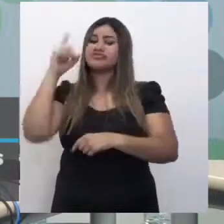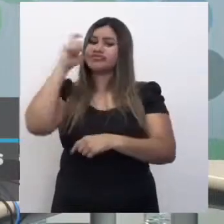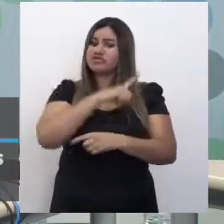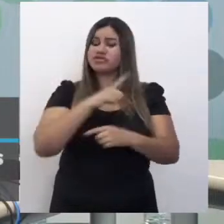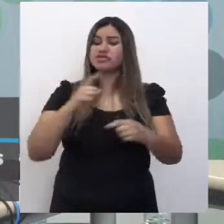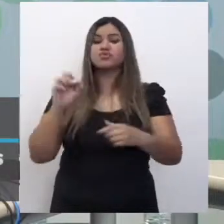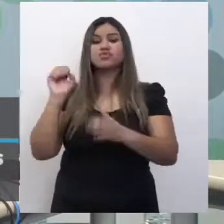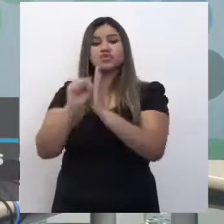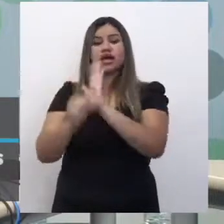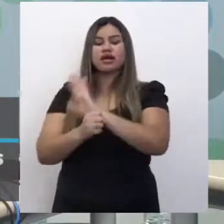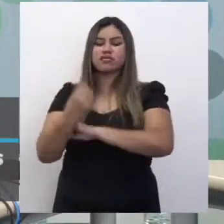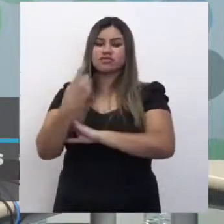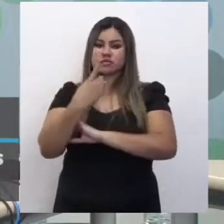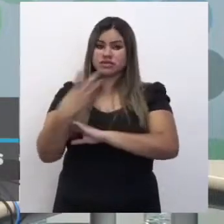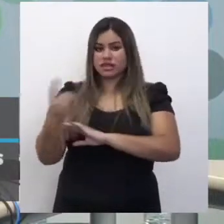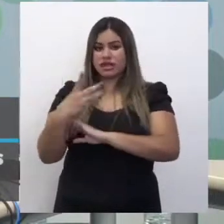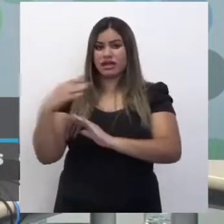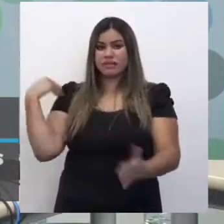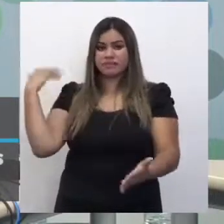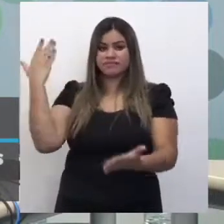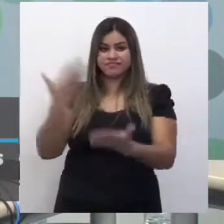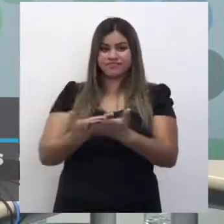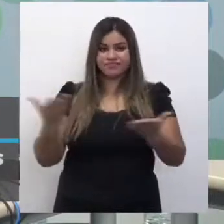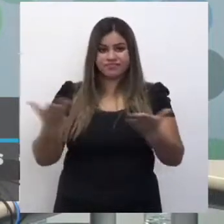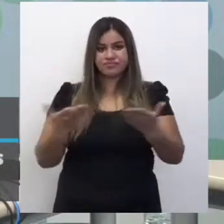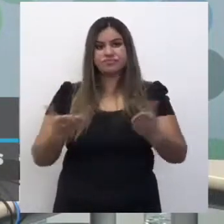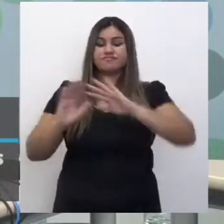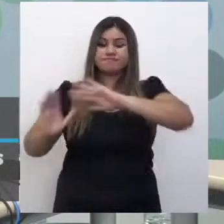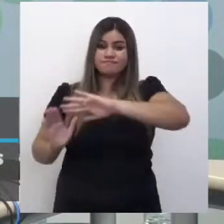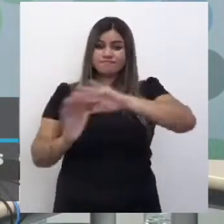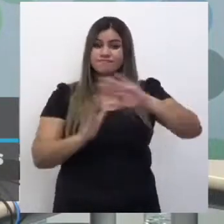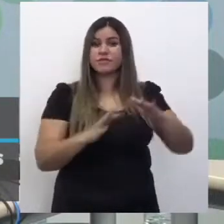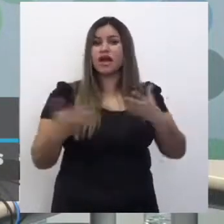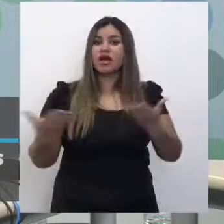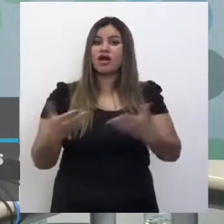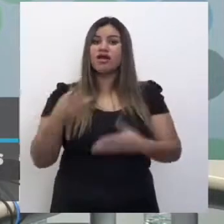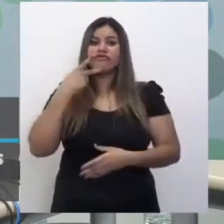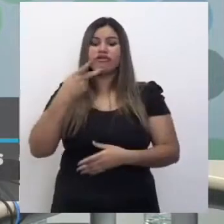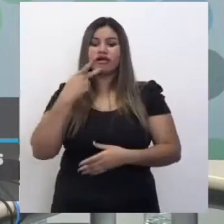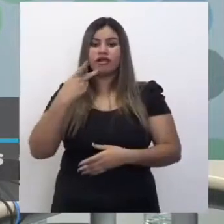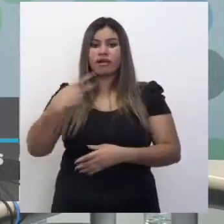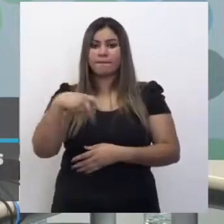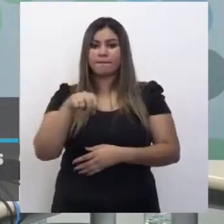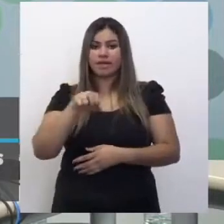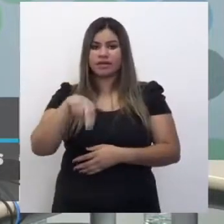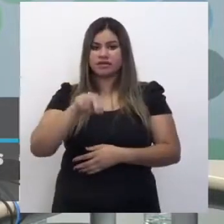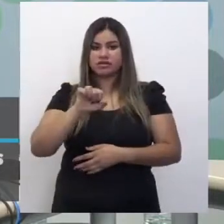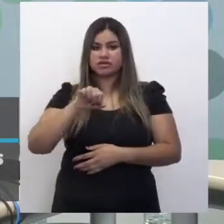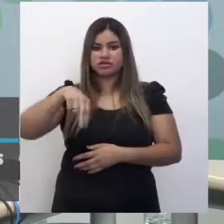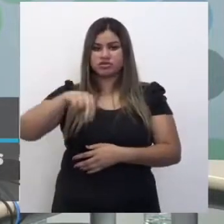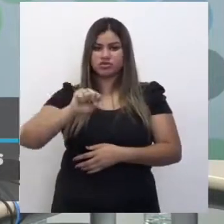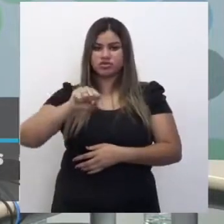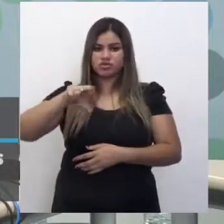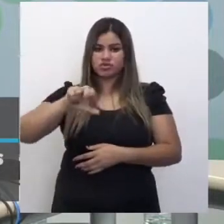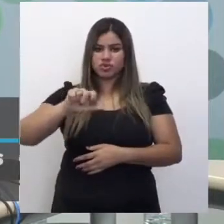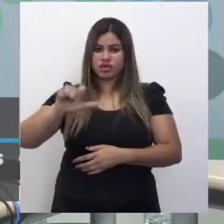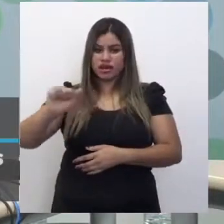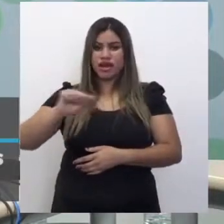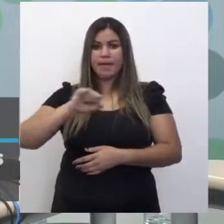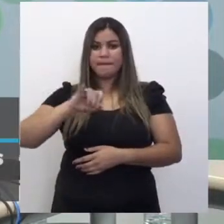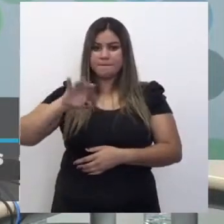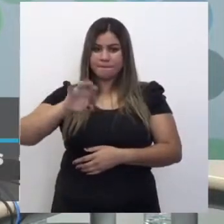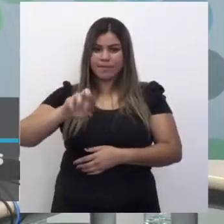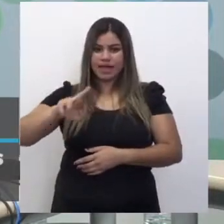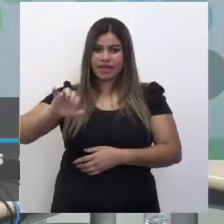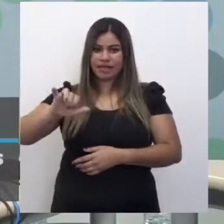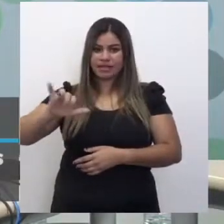e até hoje, tá? Agora a gente vai falar um pouquinho da questão da Península Ibérica, né? A gente falou da Inglaterra, vamos